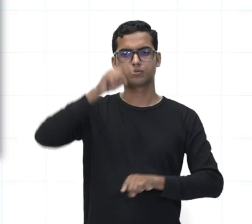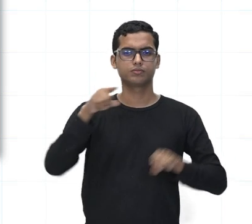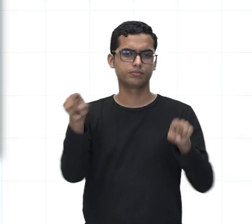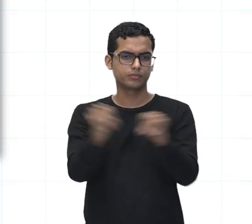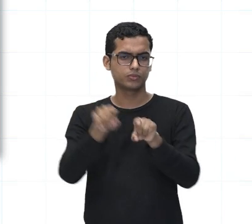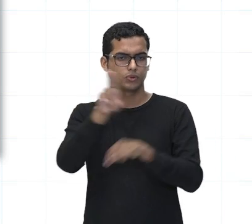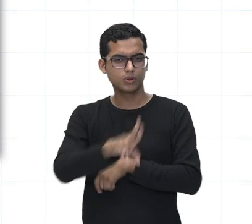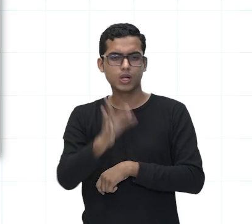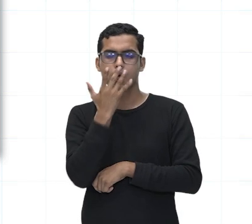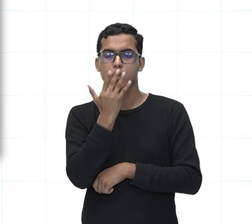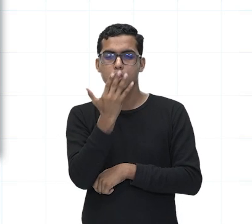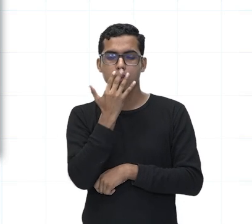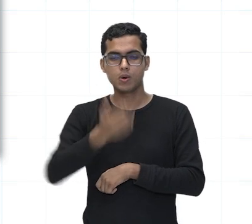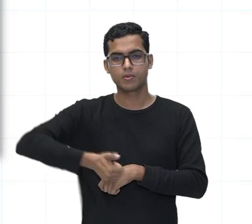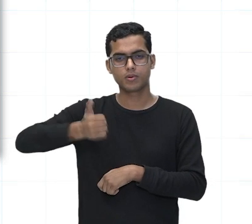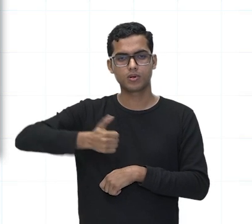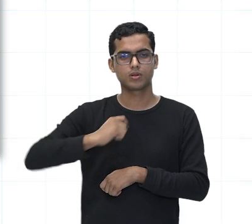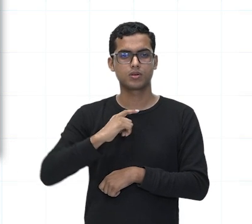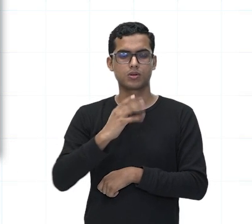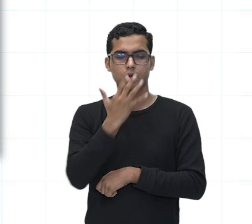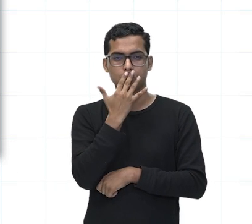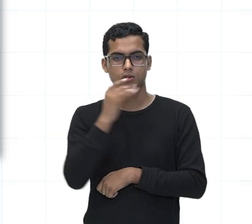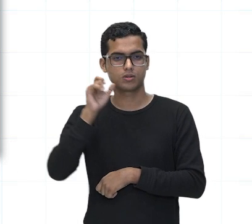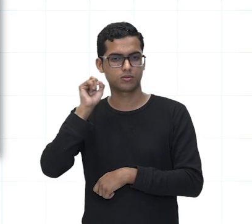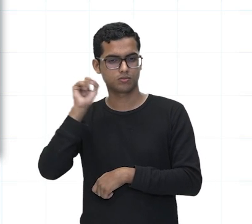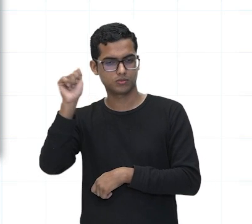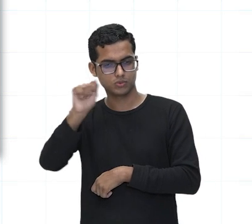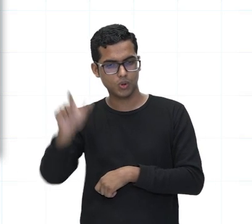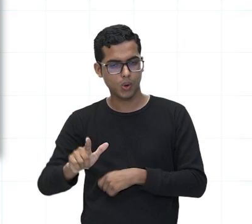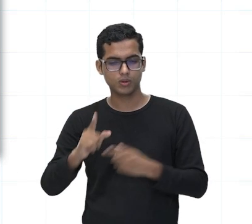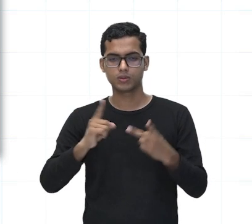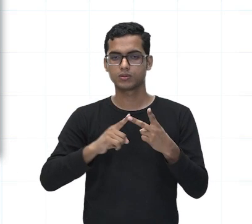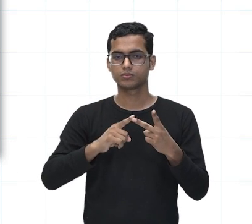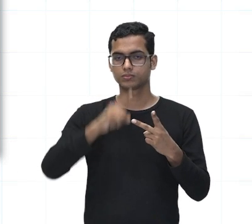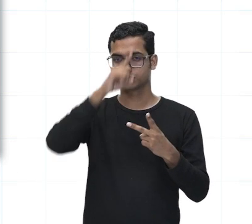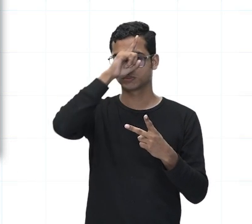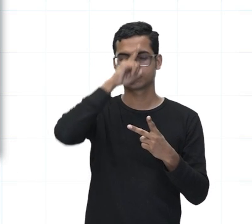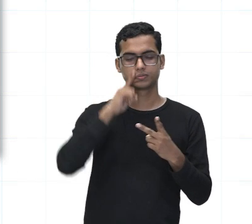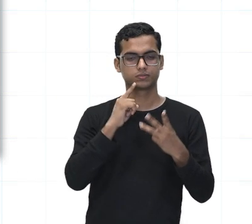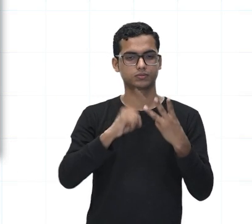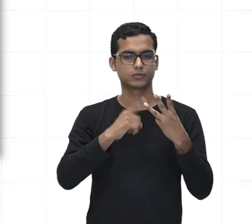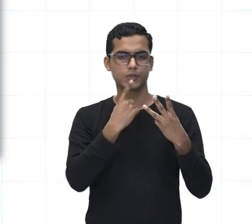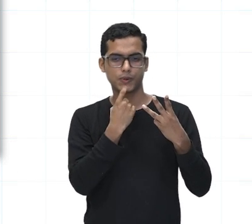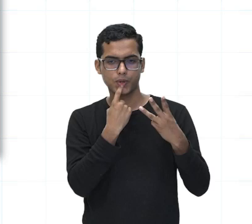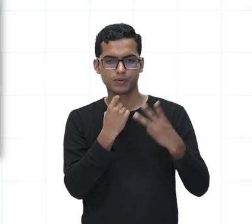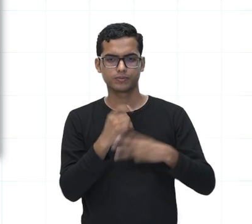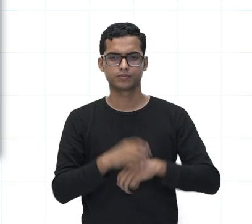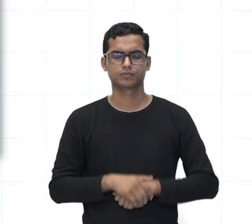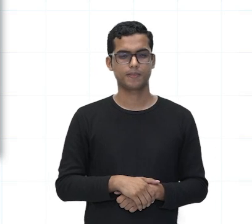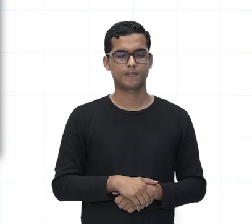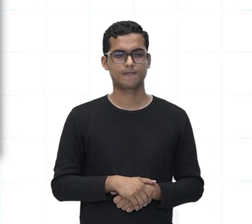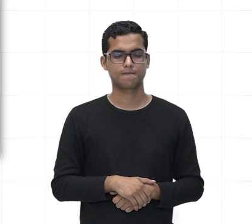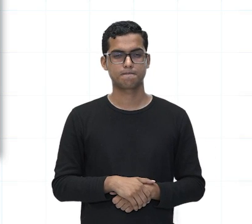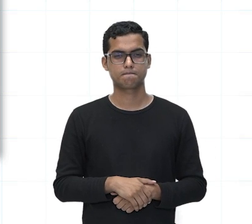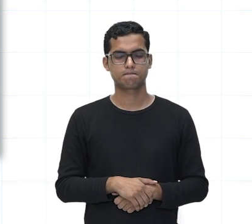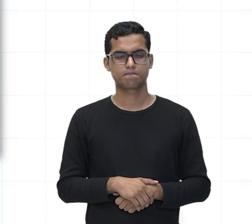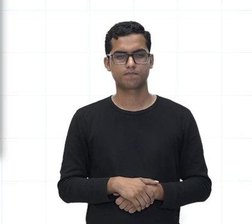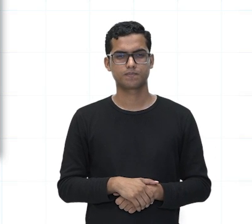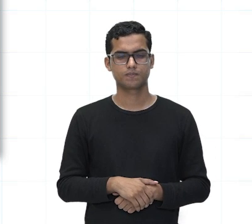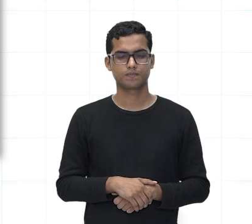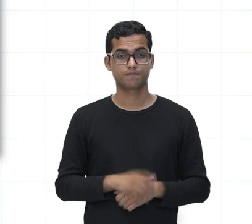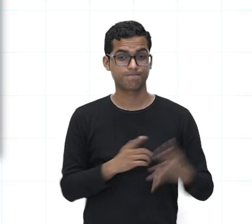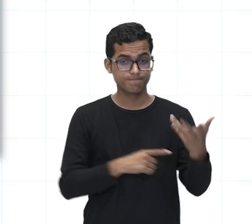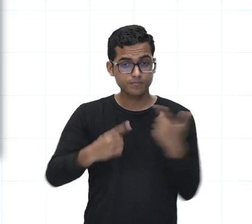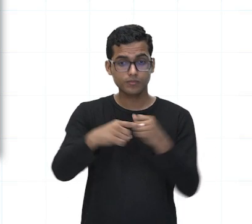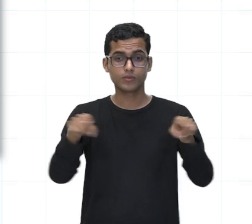cores primárias, né, que é o azul, o amarelo e o vermelho. Então, as formas geométricas, em muitas obras